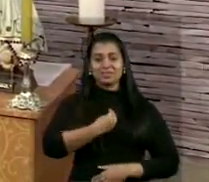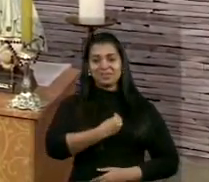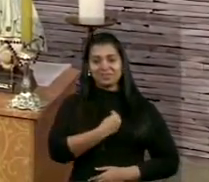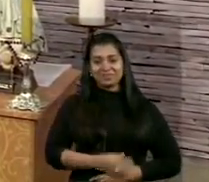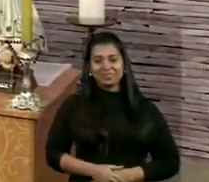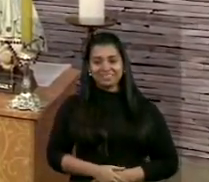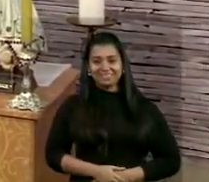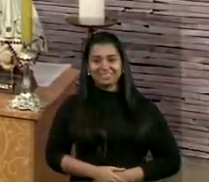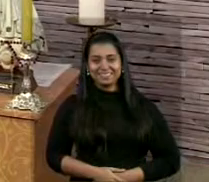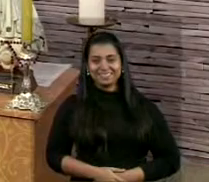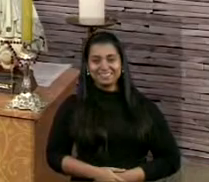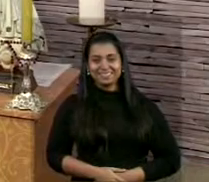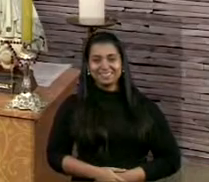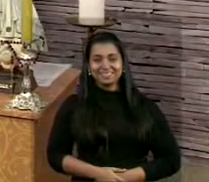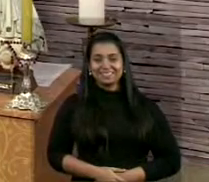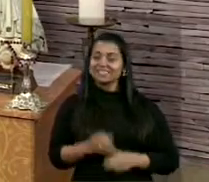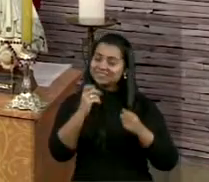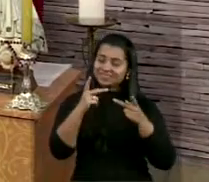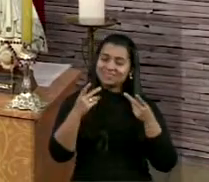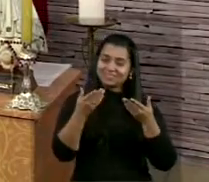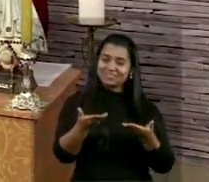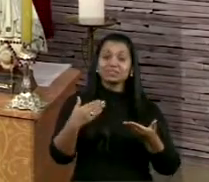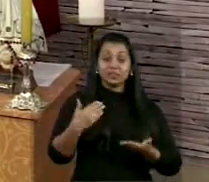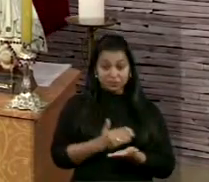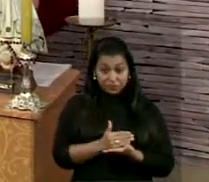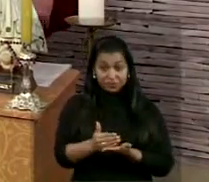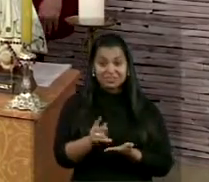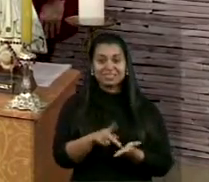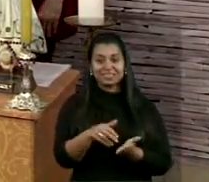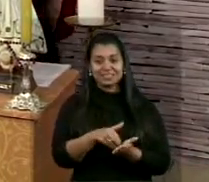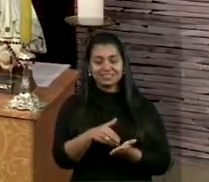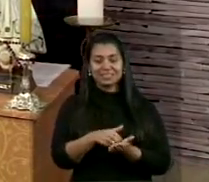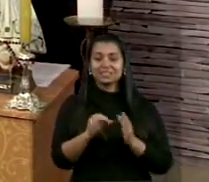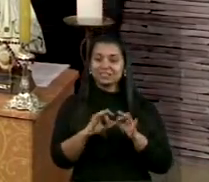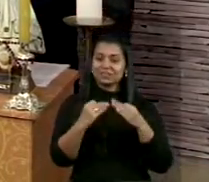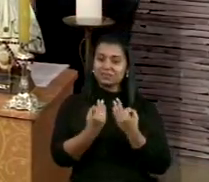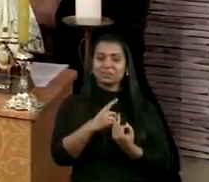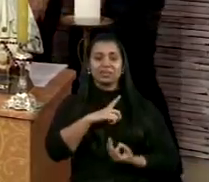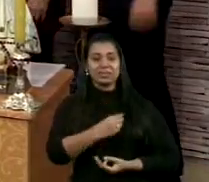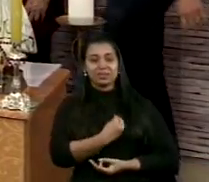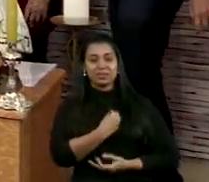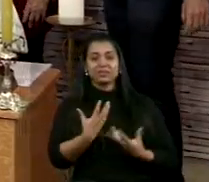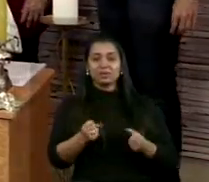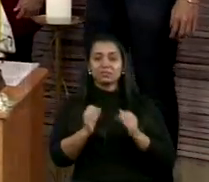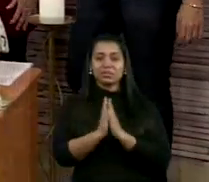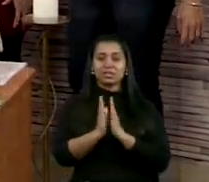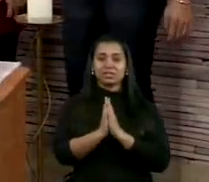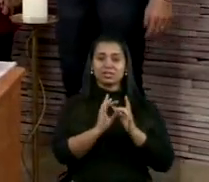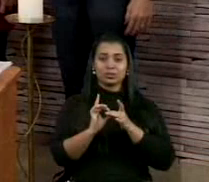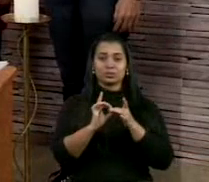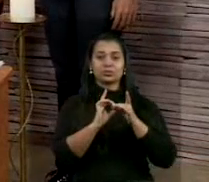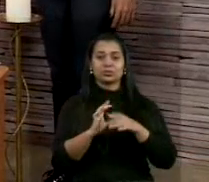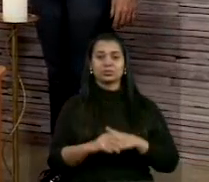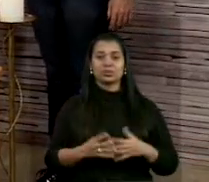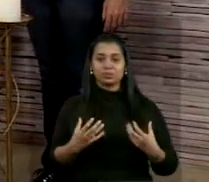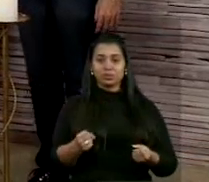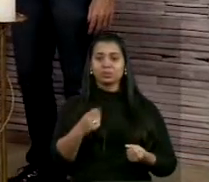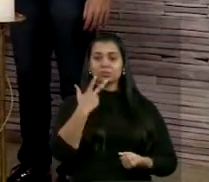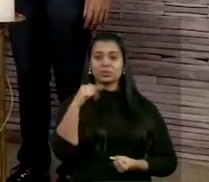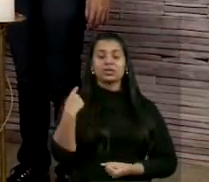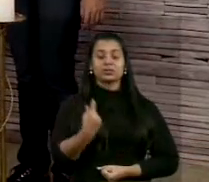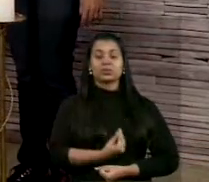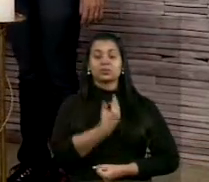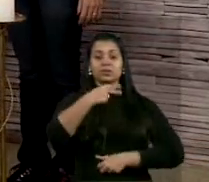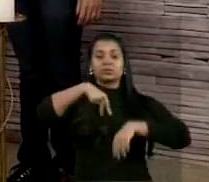Maldade. Meus anjos, sejam bem-vindos. Vamos começar o mistério, então. Essa família está aqui. Vamos rezar todos juntos, então. Vamos lá?